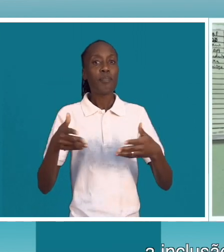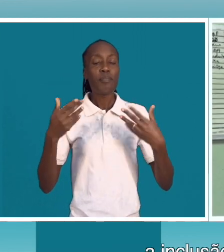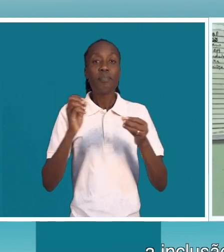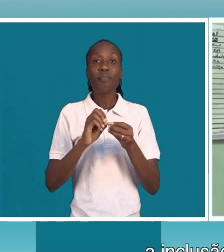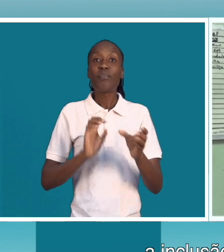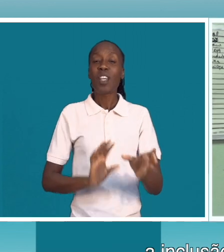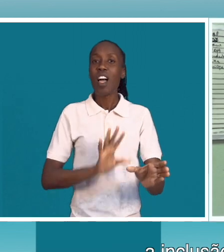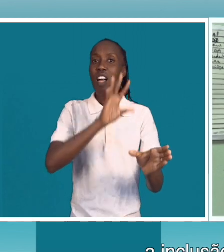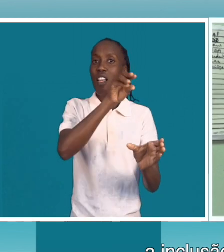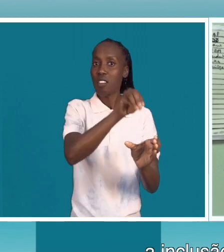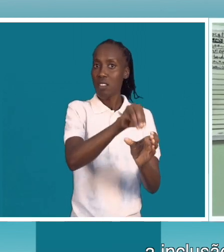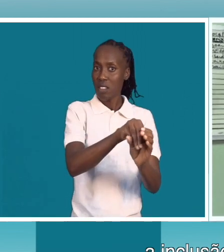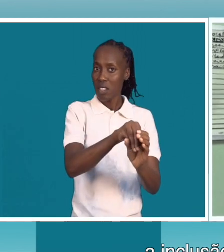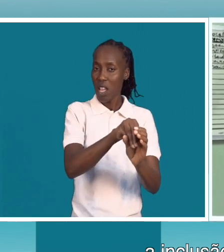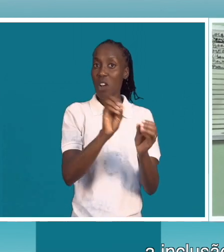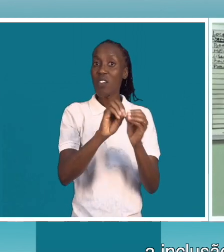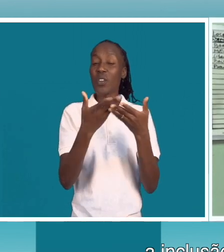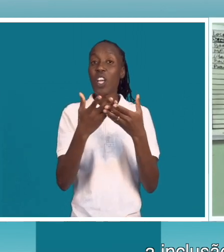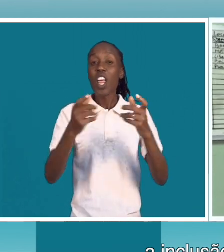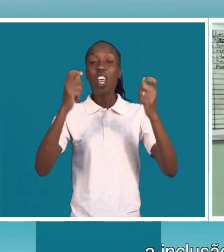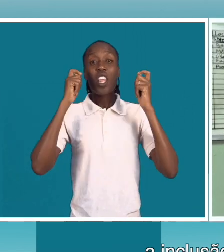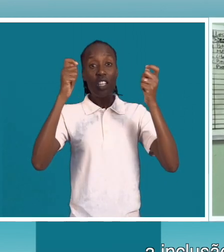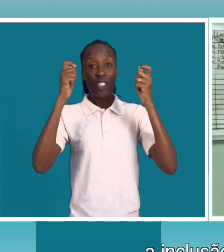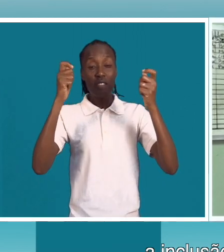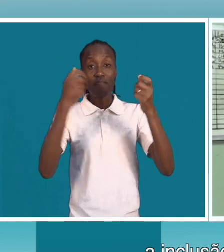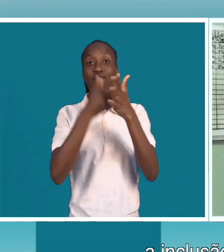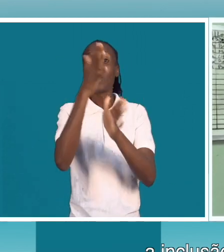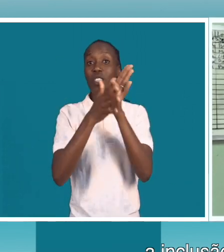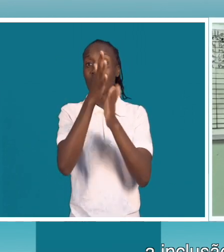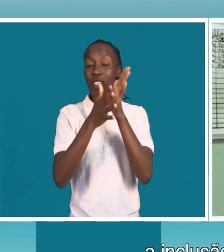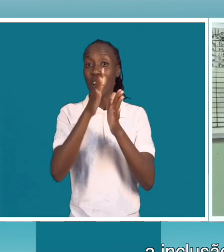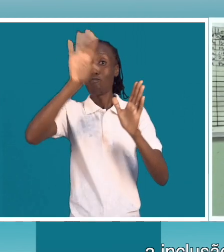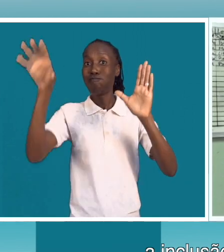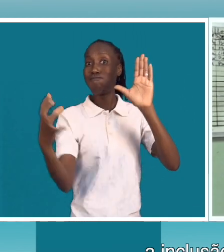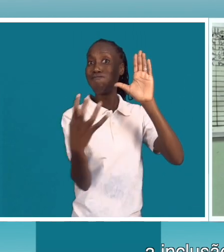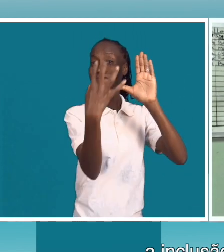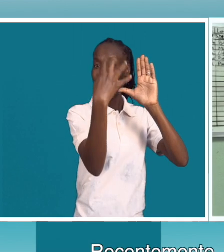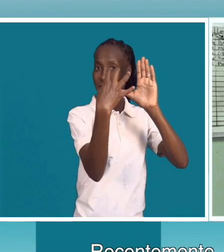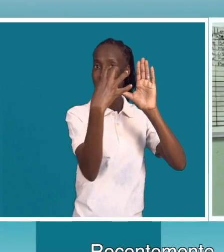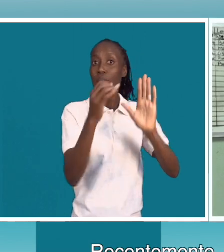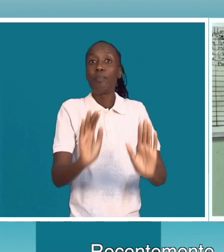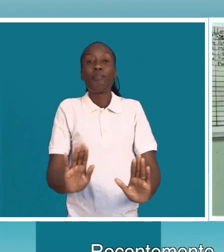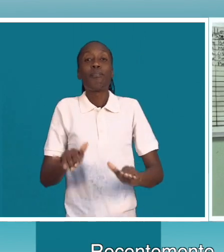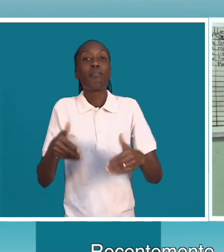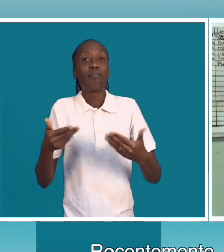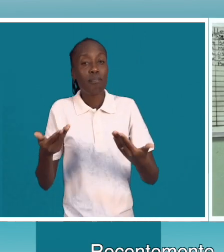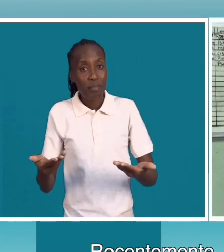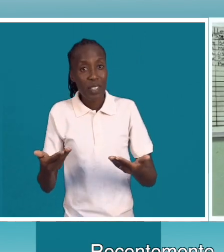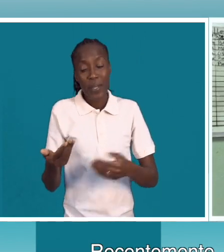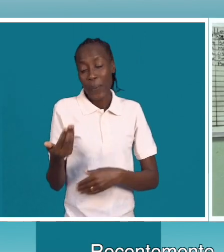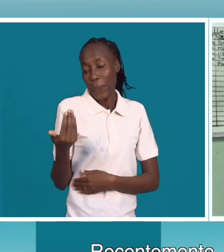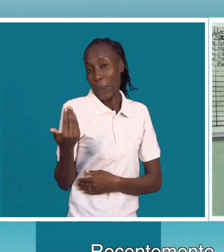inserção nas publicidades, nessas campanhas, línguas de sinais. E